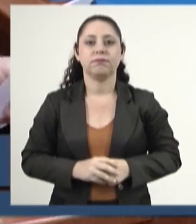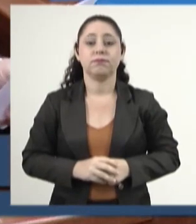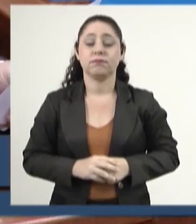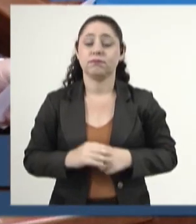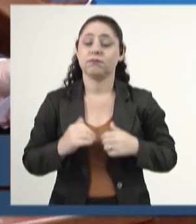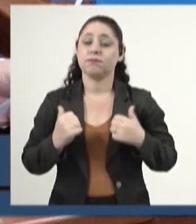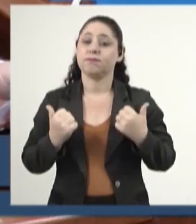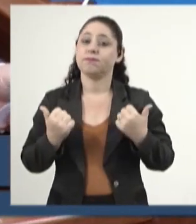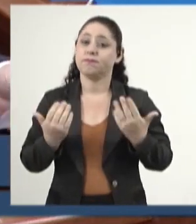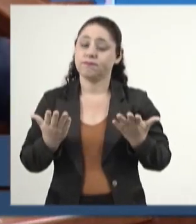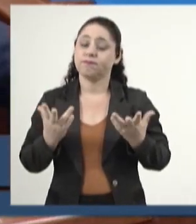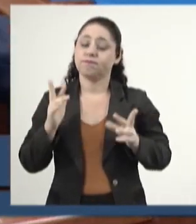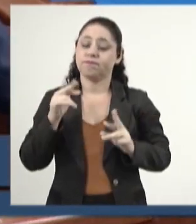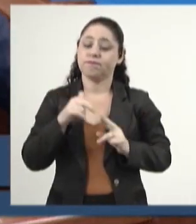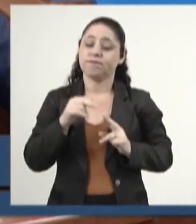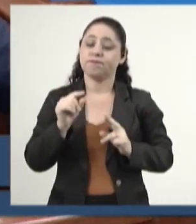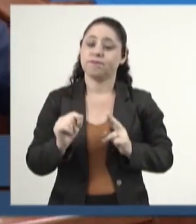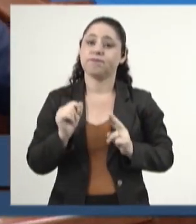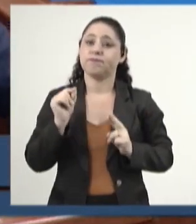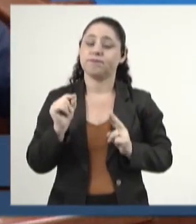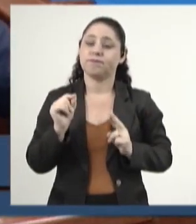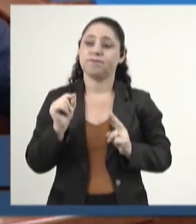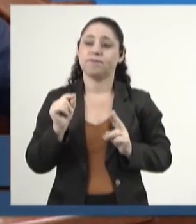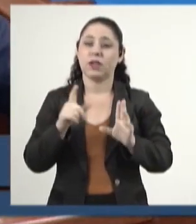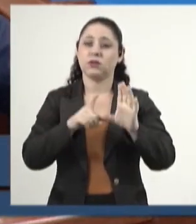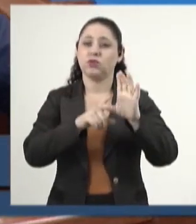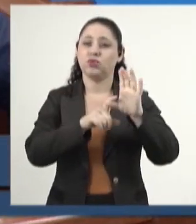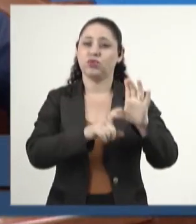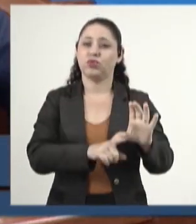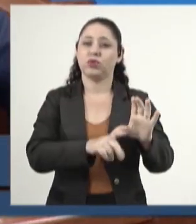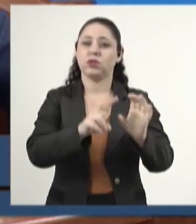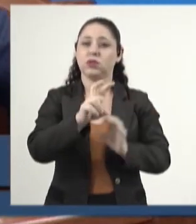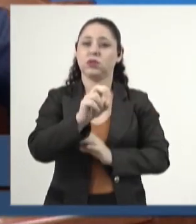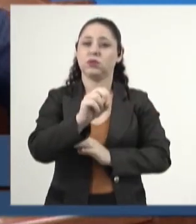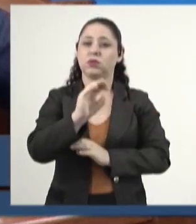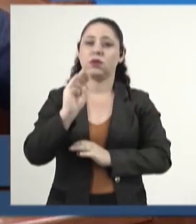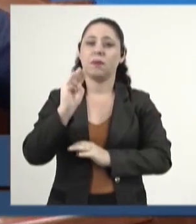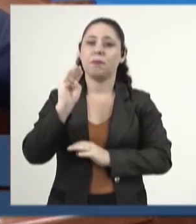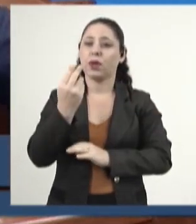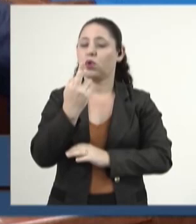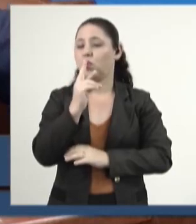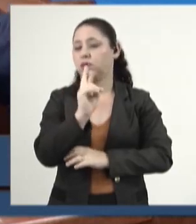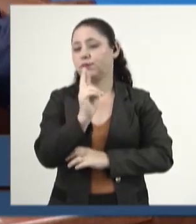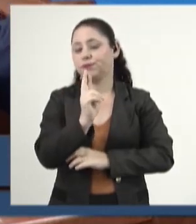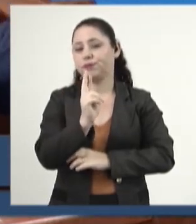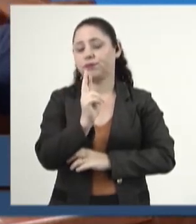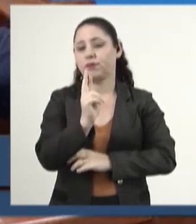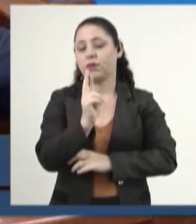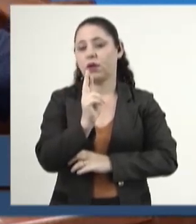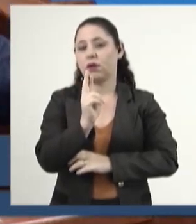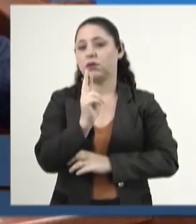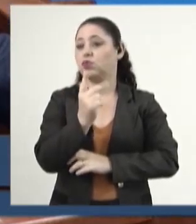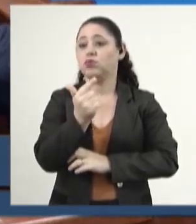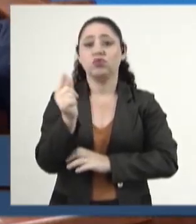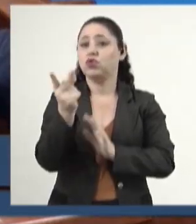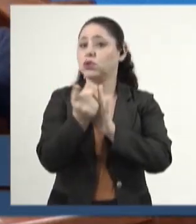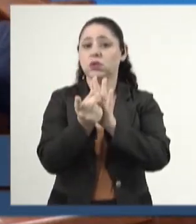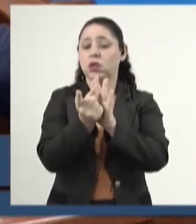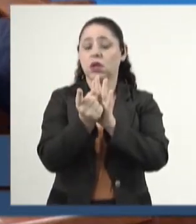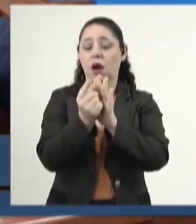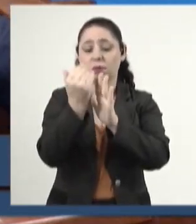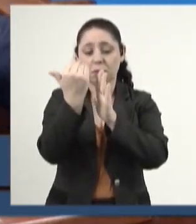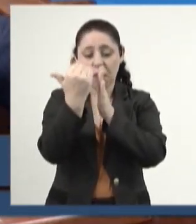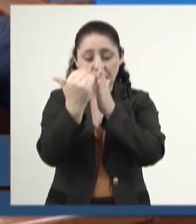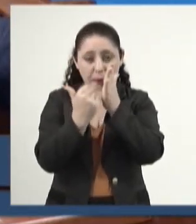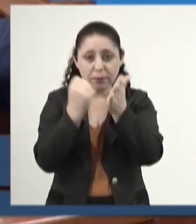Isso representou um déficit de 50 bilhões com esse programa que não tinha orçamento